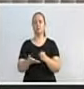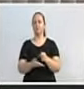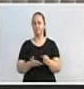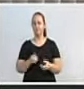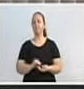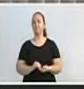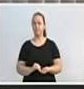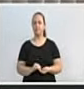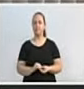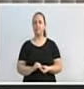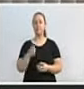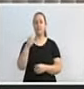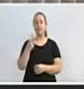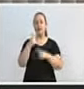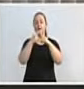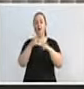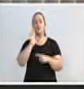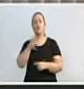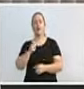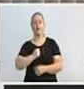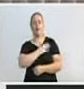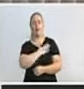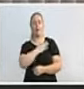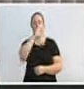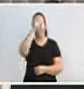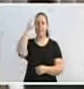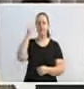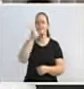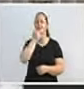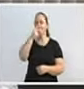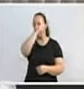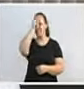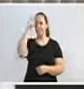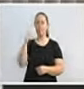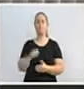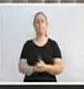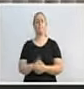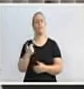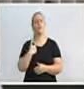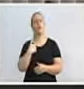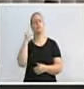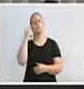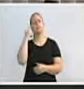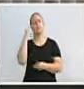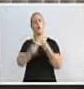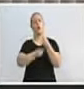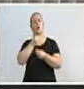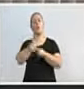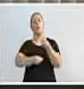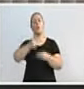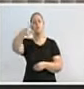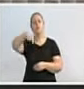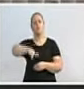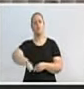na cidade, e fazendo aqui uma leitura do processo da reeleição, como ela desequilibra o